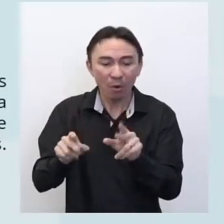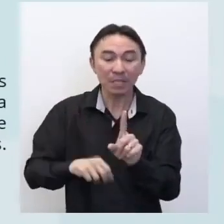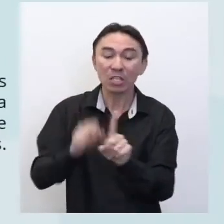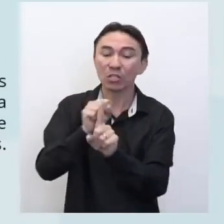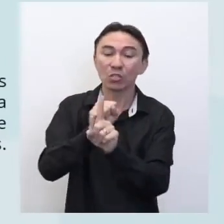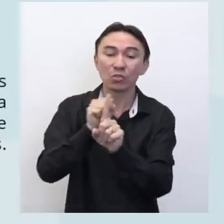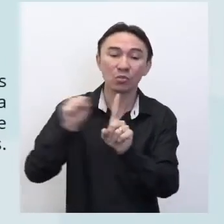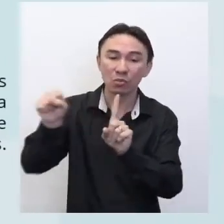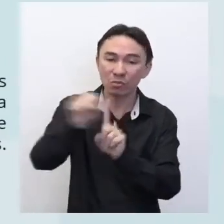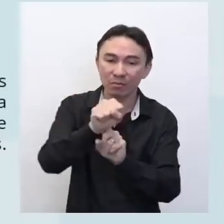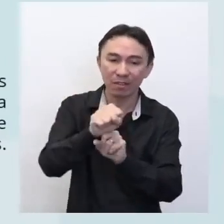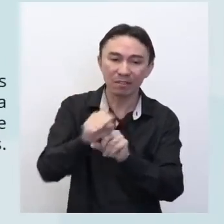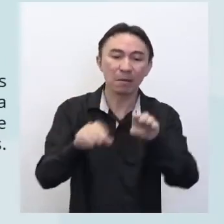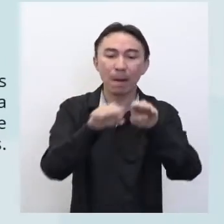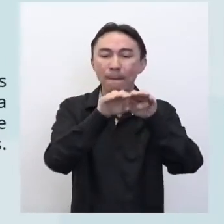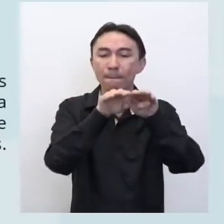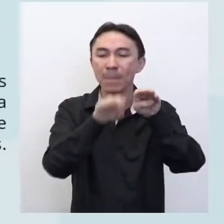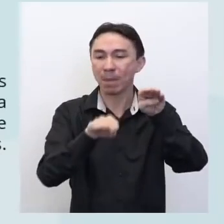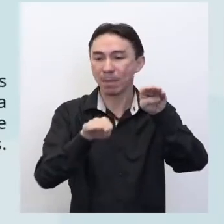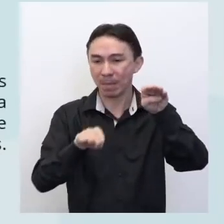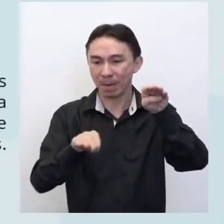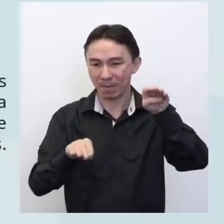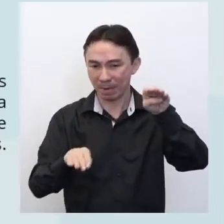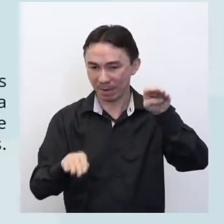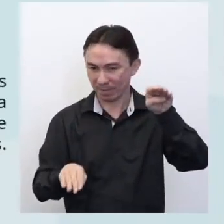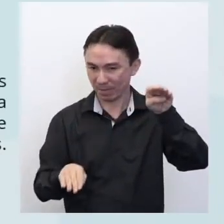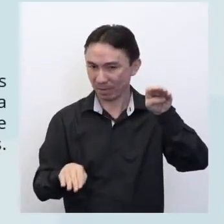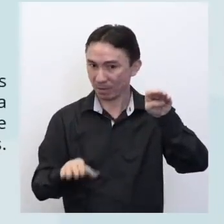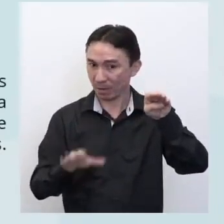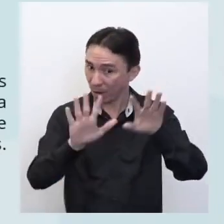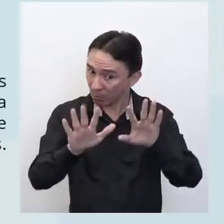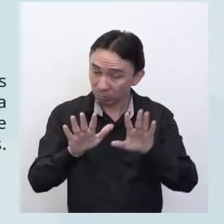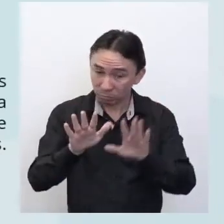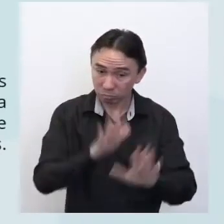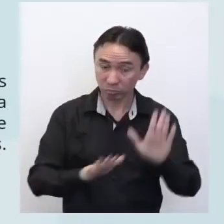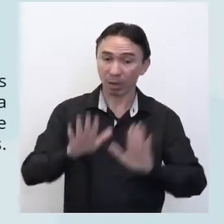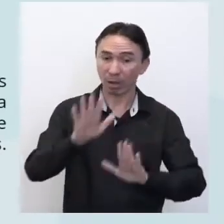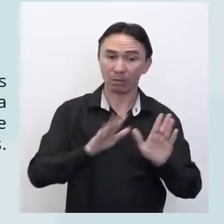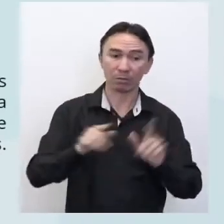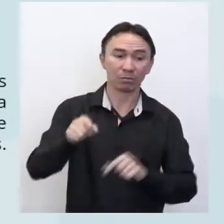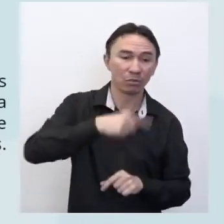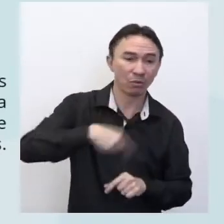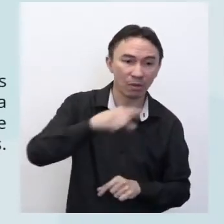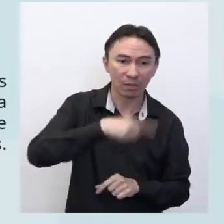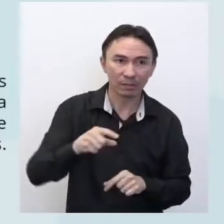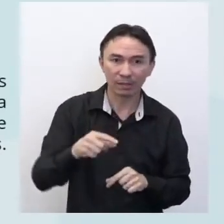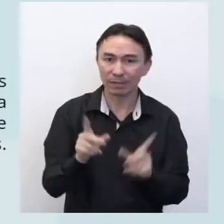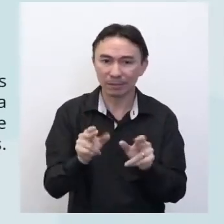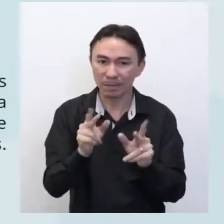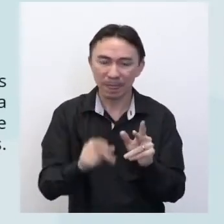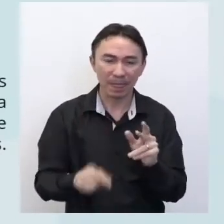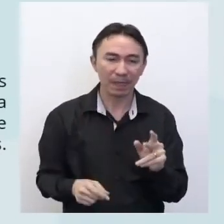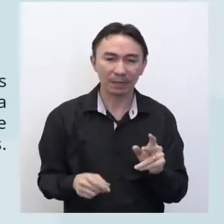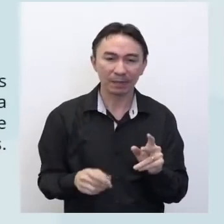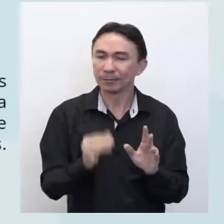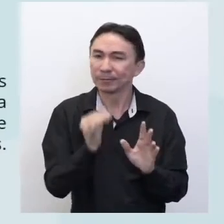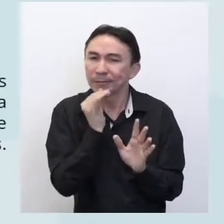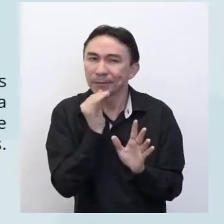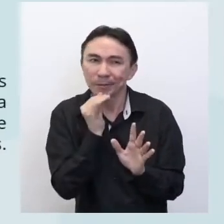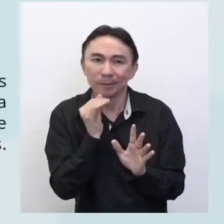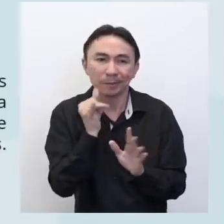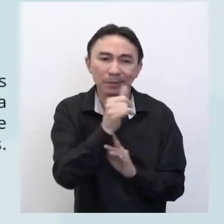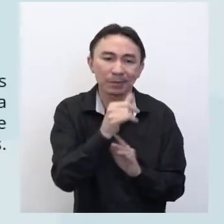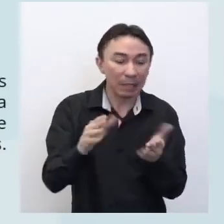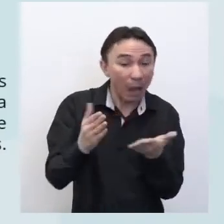Mas cuidado, porque a gente não pode, de forma alguma, relacionar, até tem alguns autores que